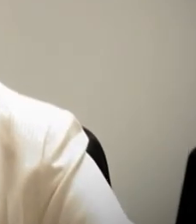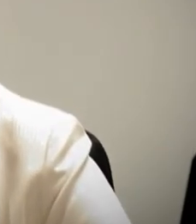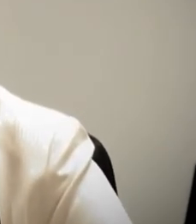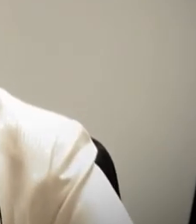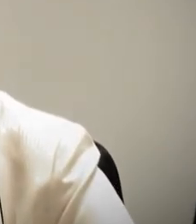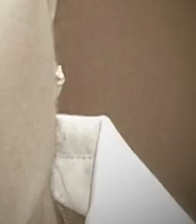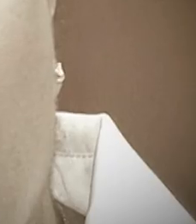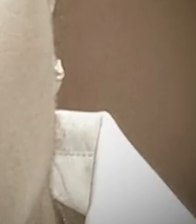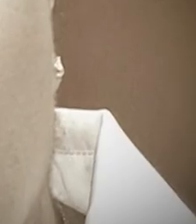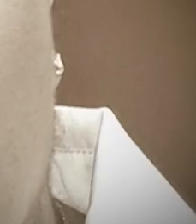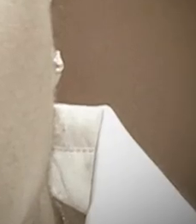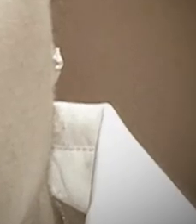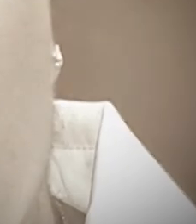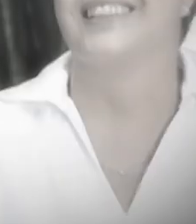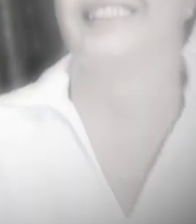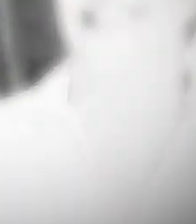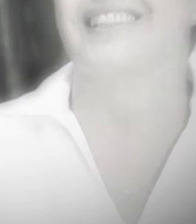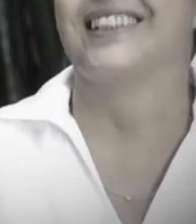é